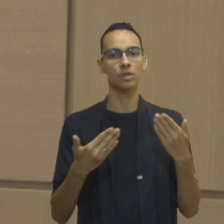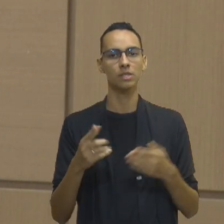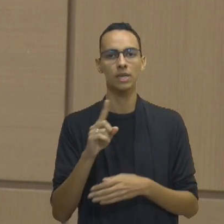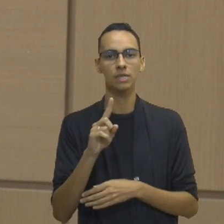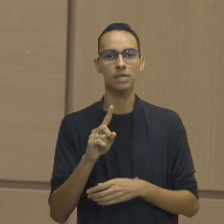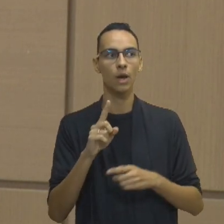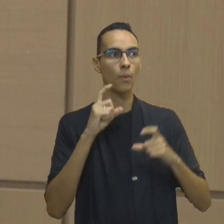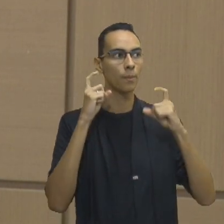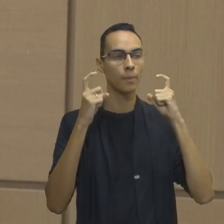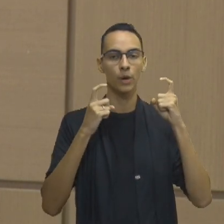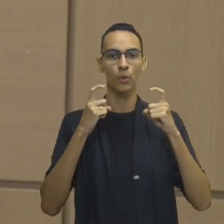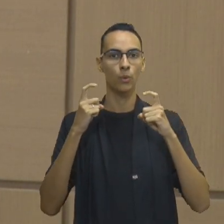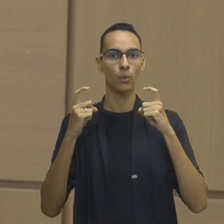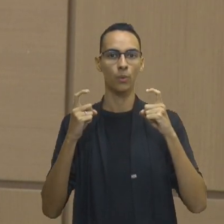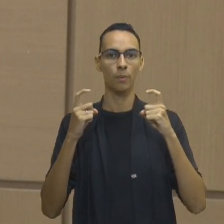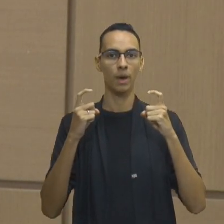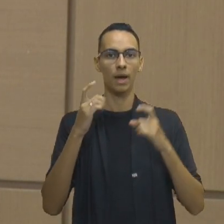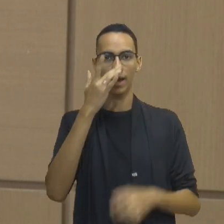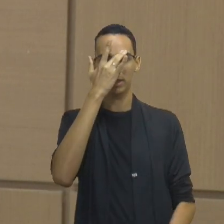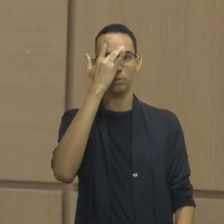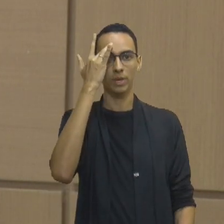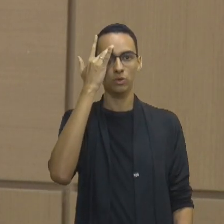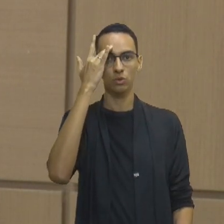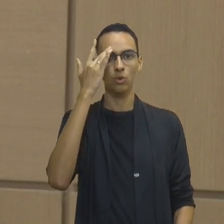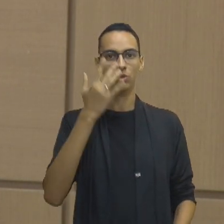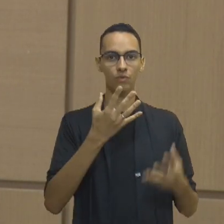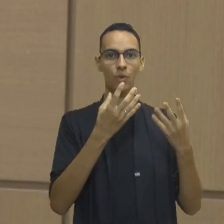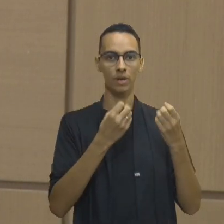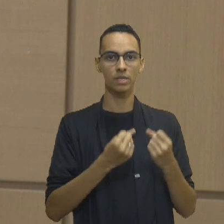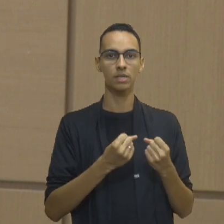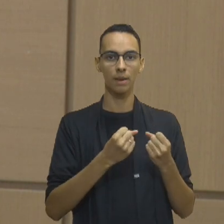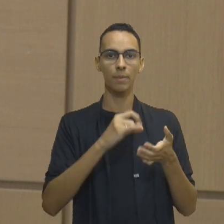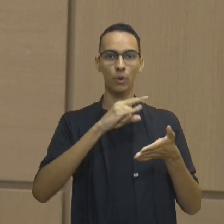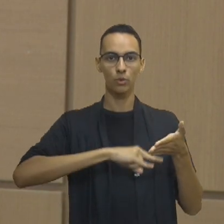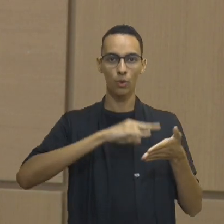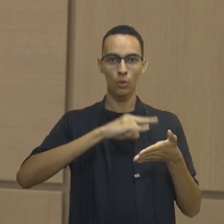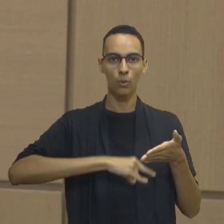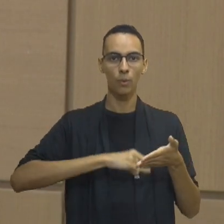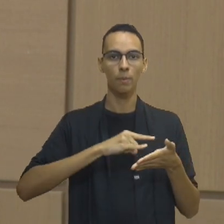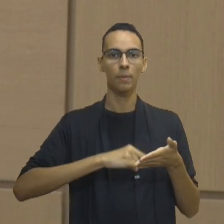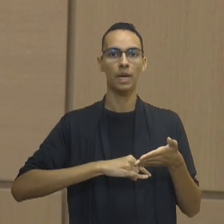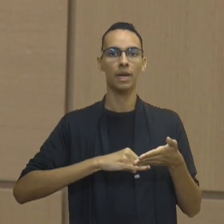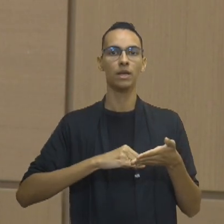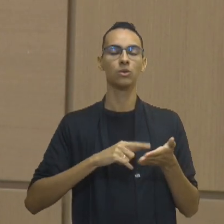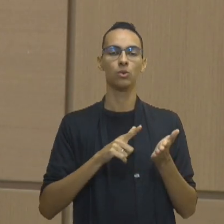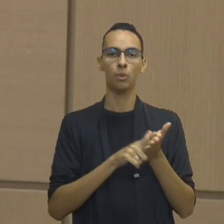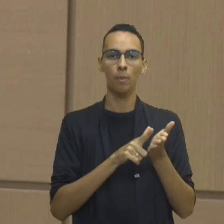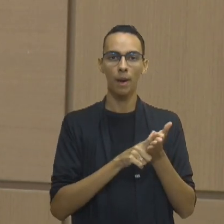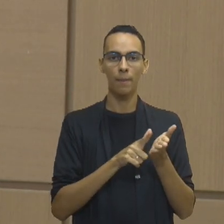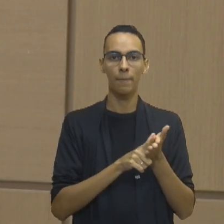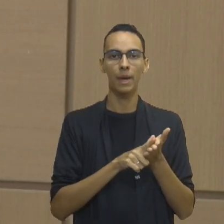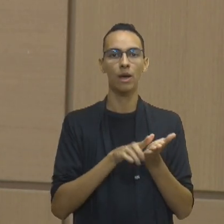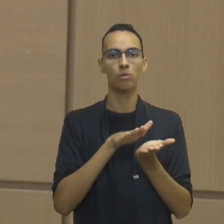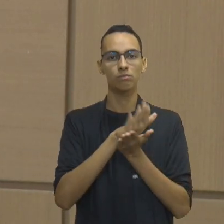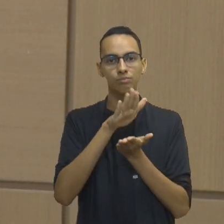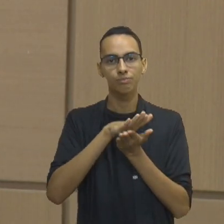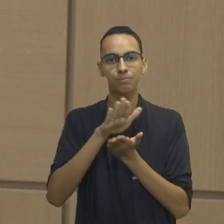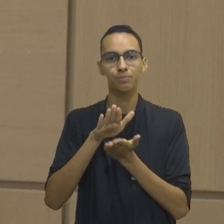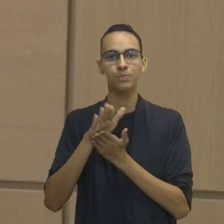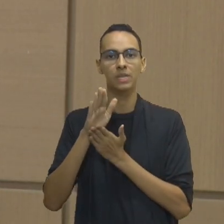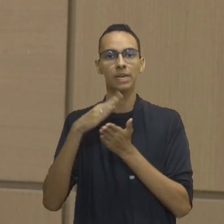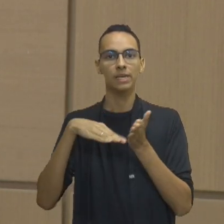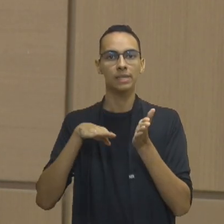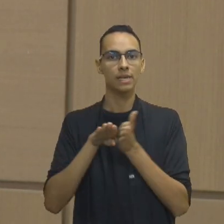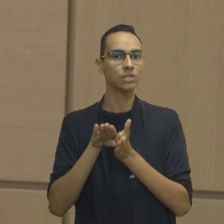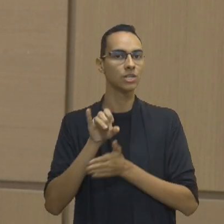da mídia vai receber o documento com esse pronunciamento impresso, está chegando ali, inclusive,